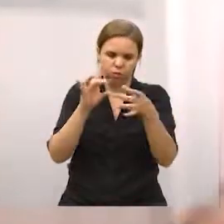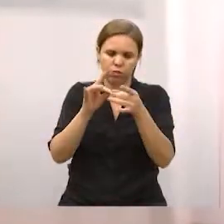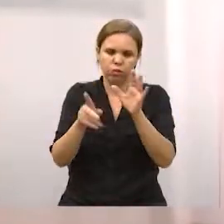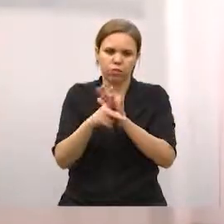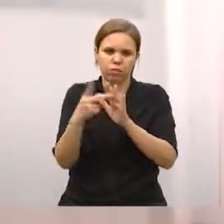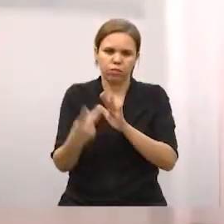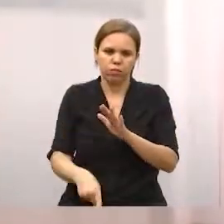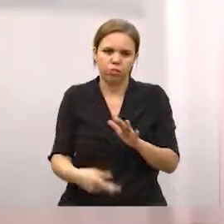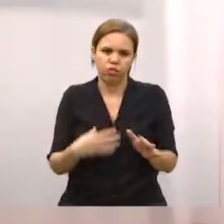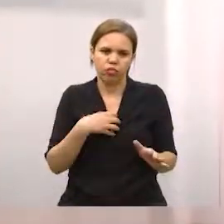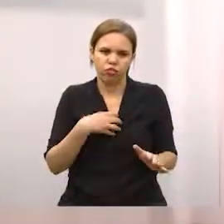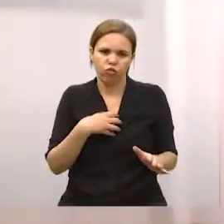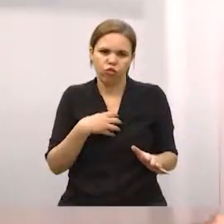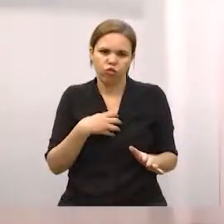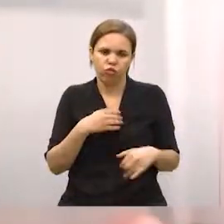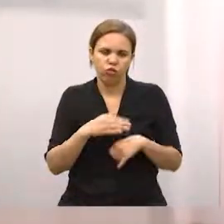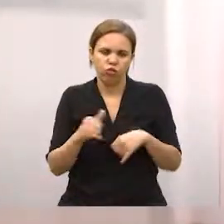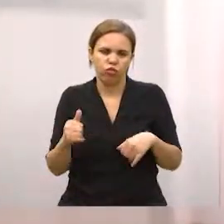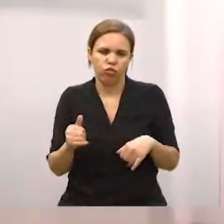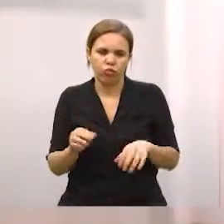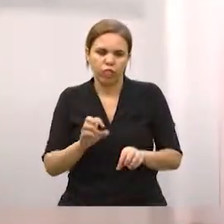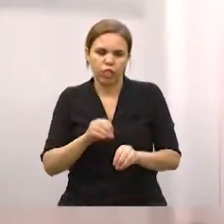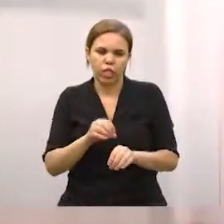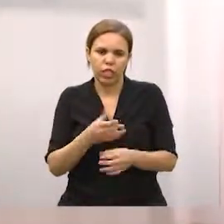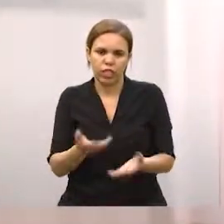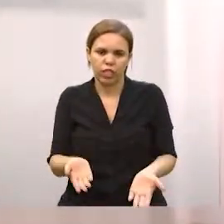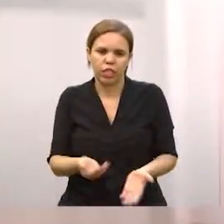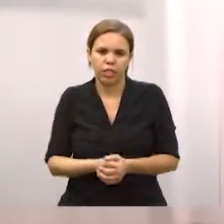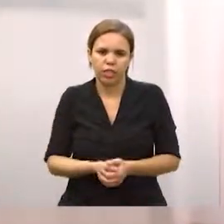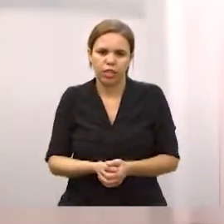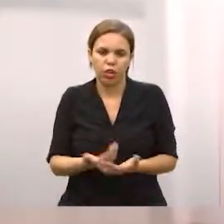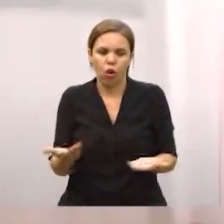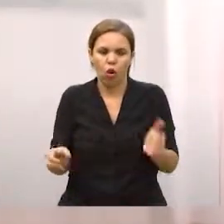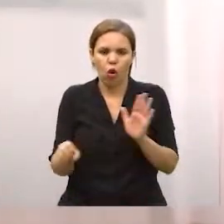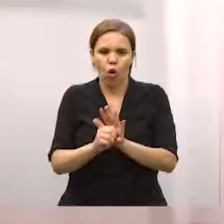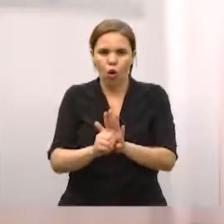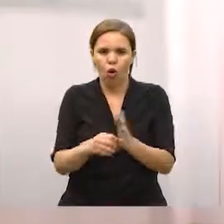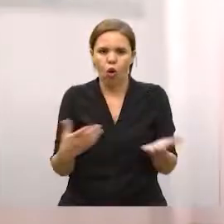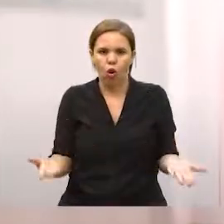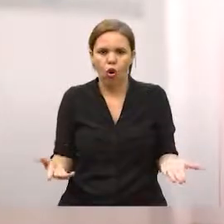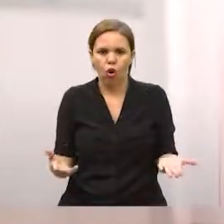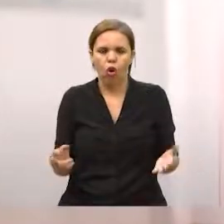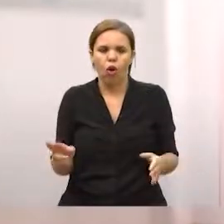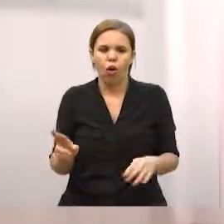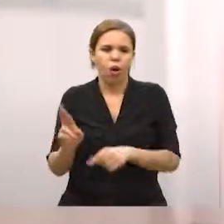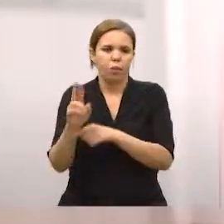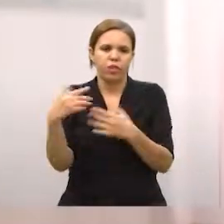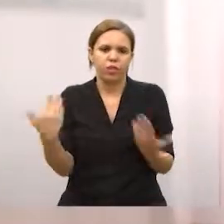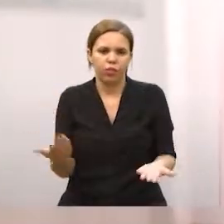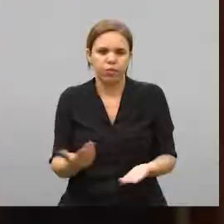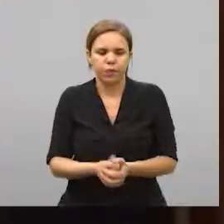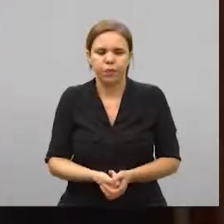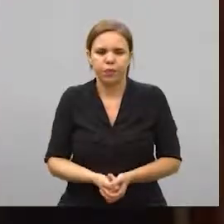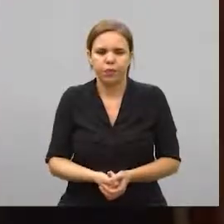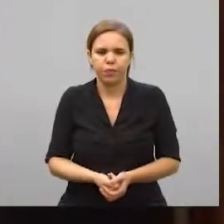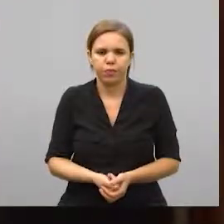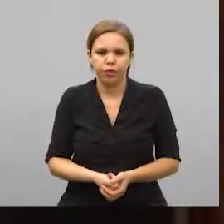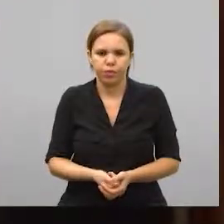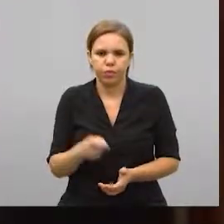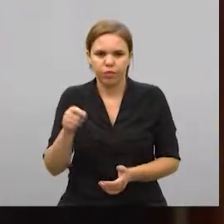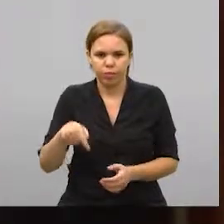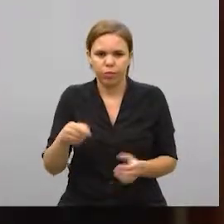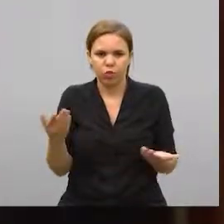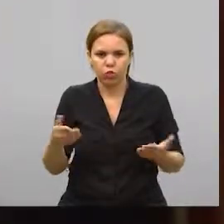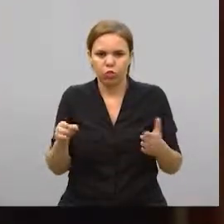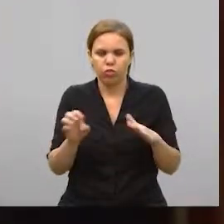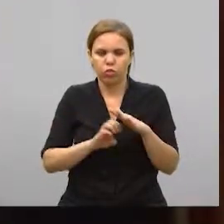ele possa se conectar de maneira mais afetiva com a criança que ele educa. Então essa logo hoje já não nos representa mais. O quintal